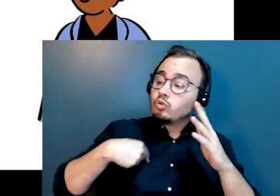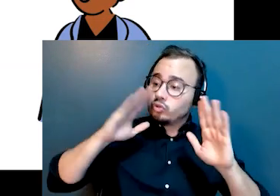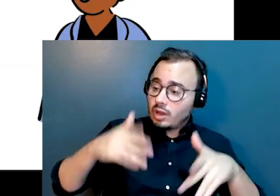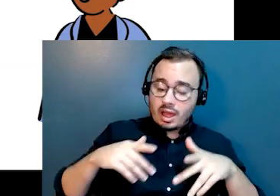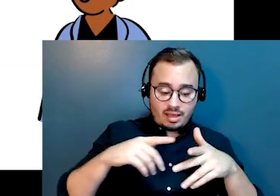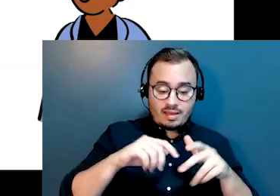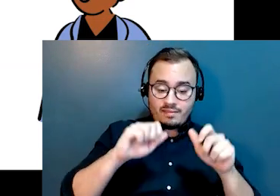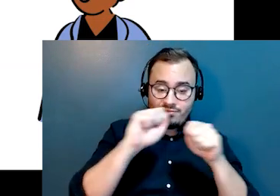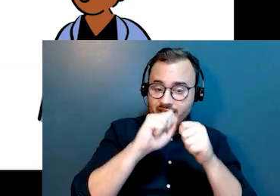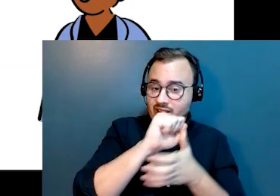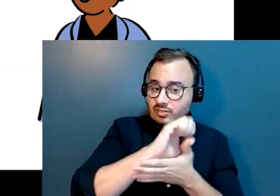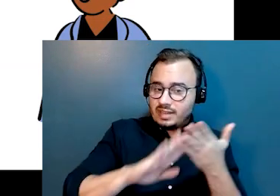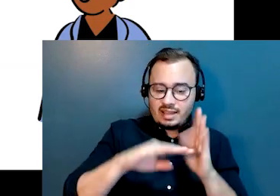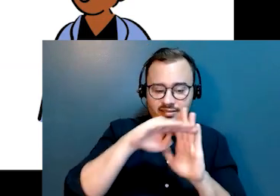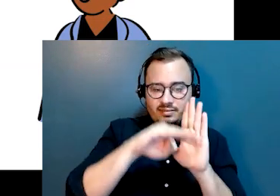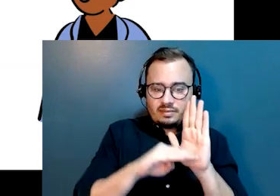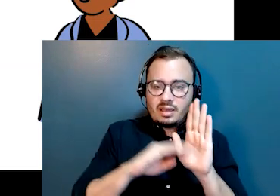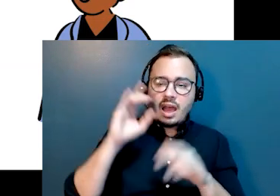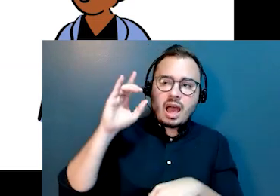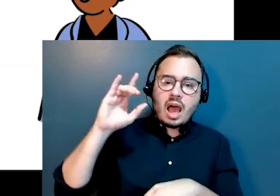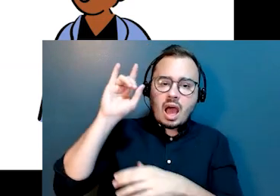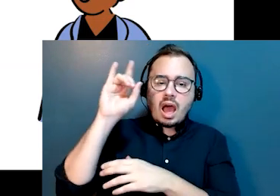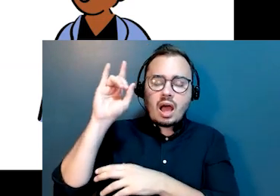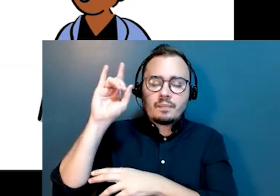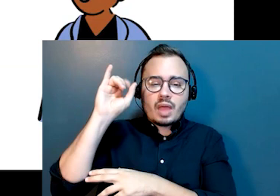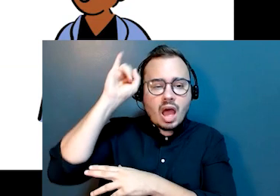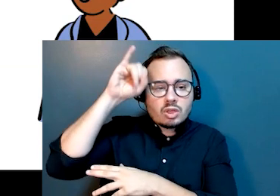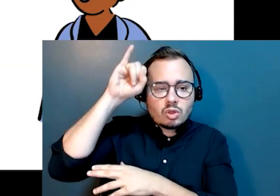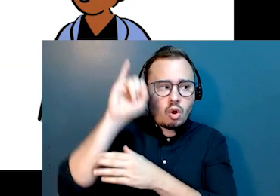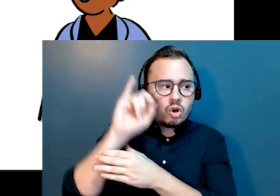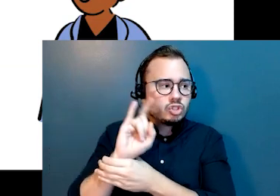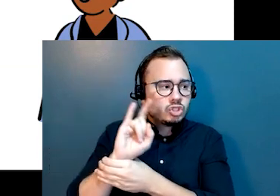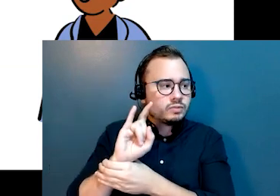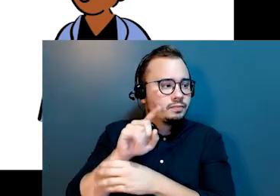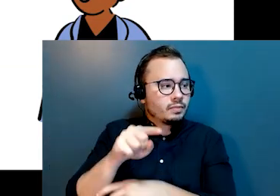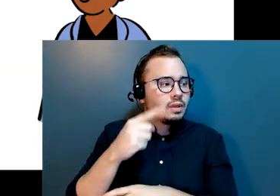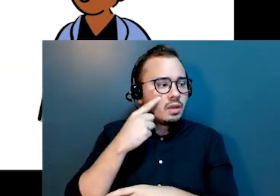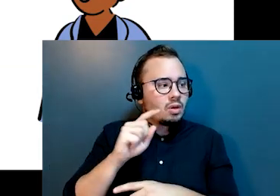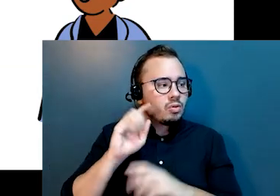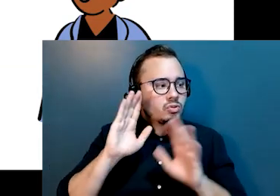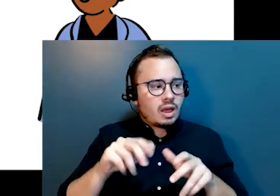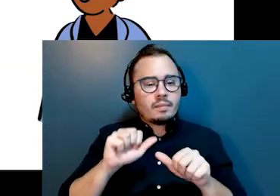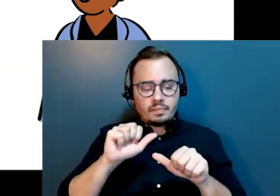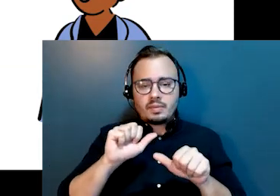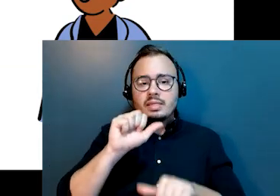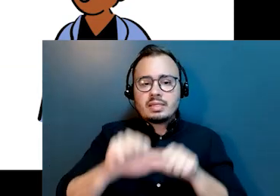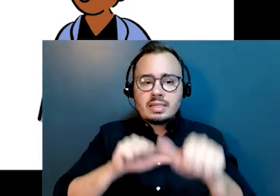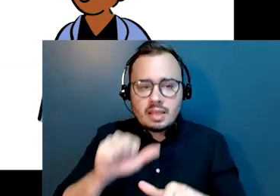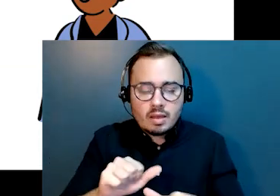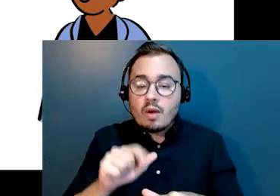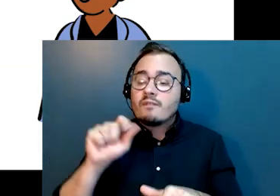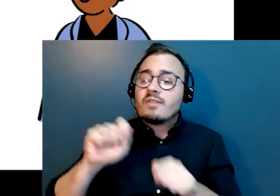planejadas para o Android. Será que eu adianto alguma atividade de Android da próxima sprint? E é muito cômodo a